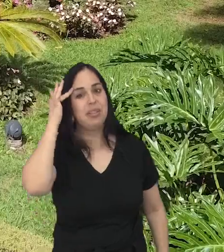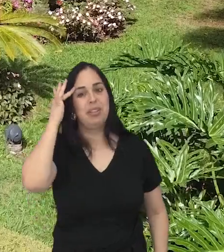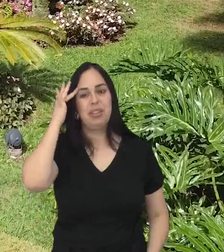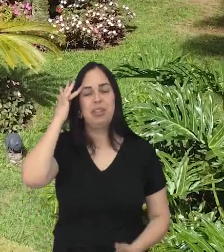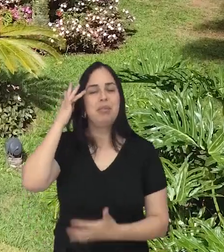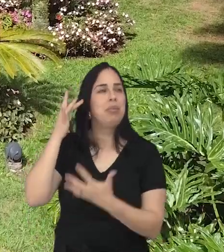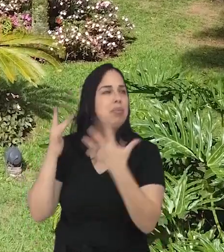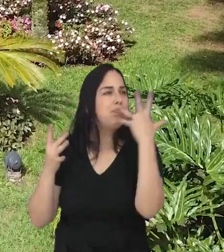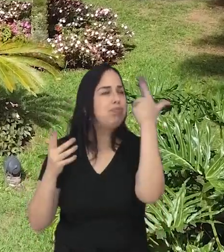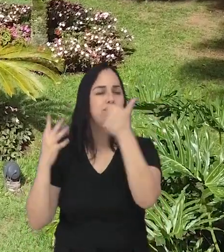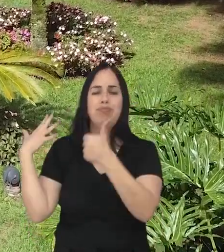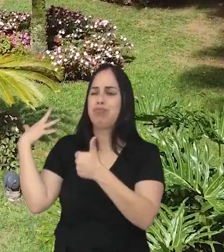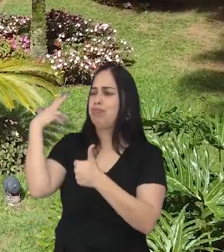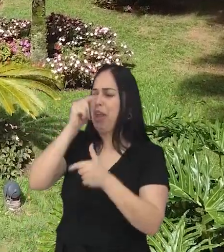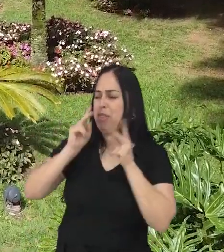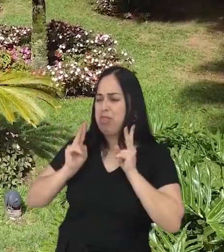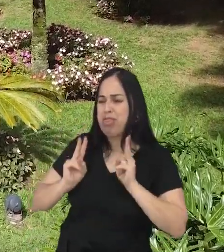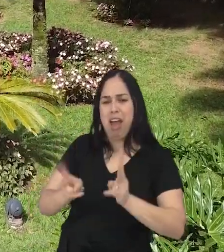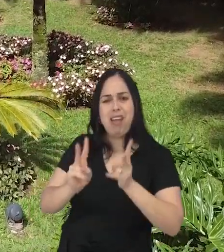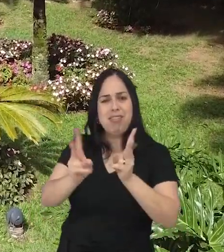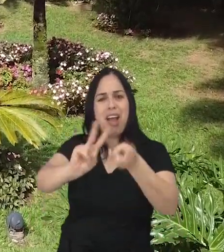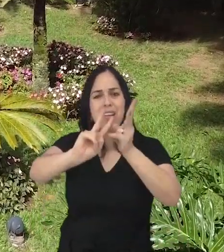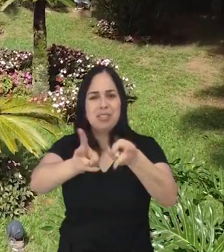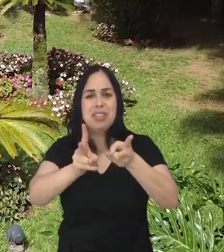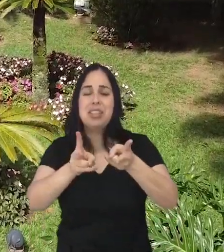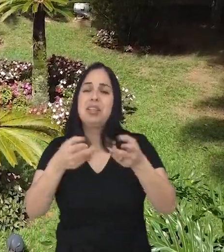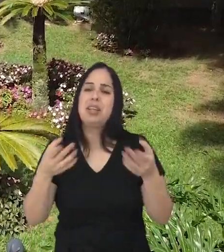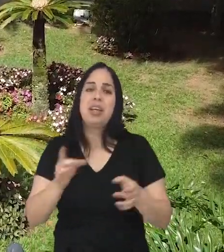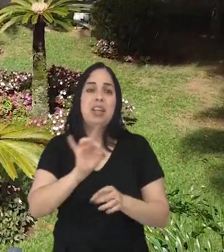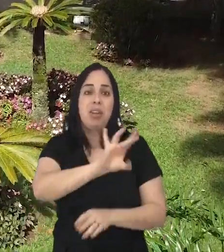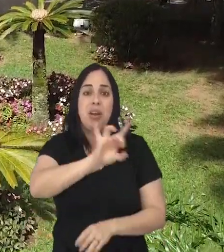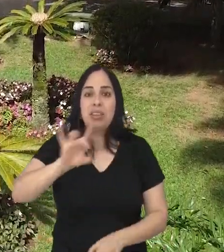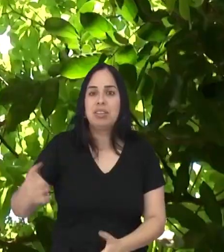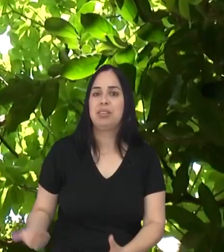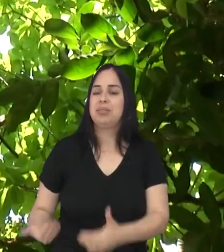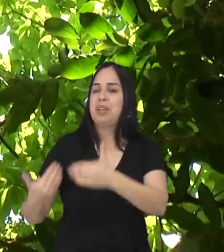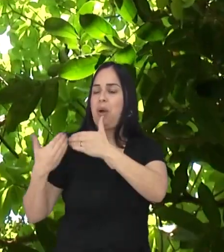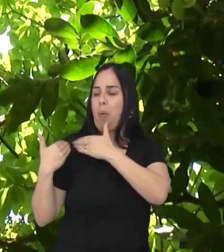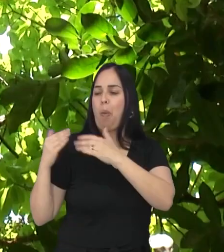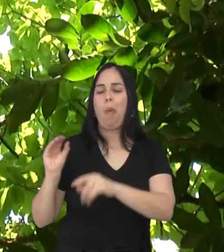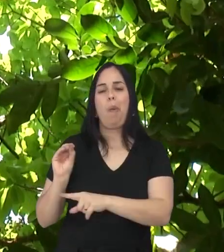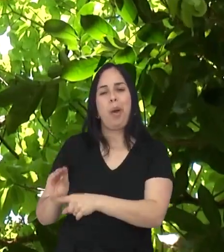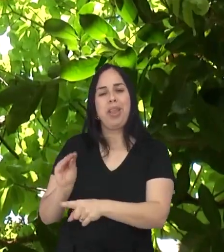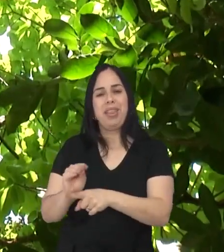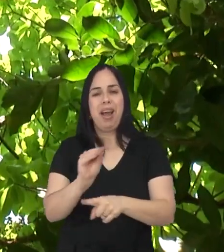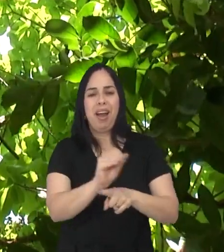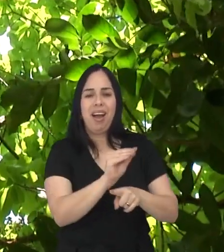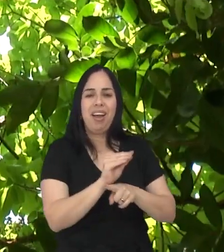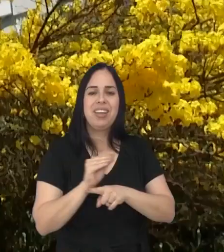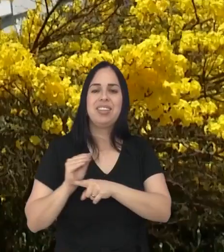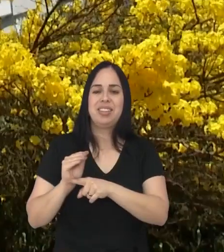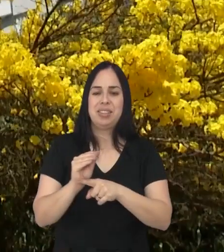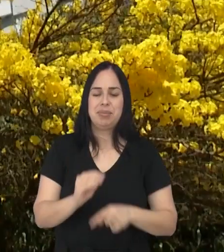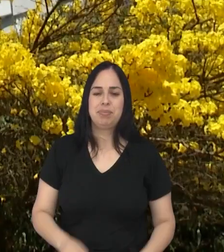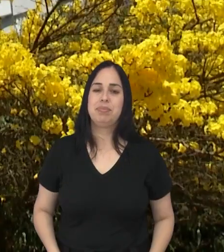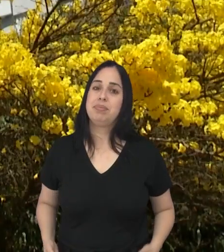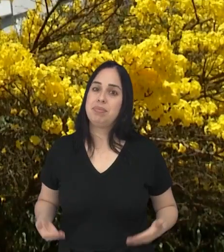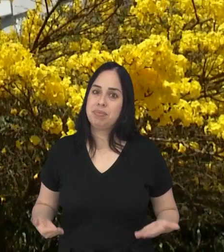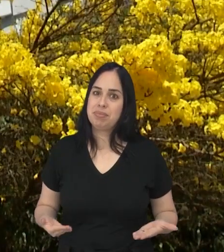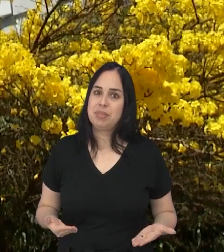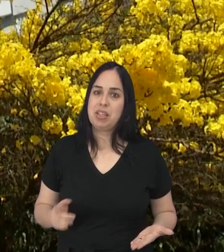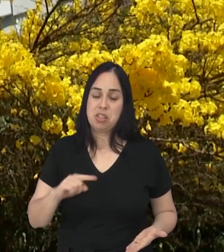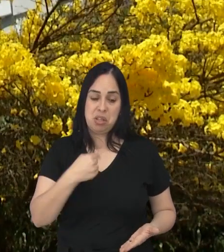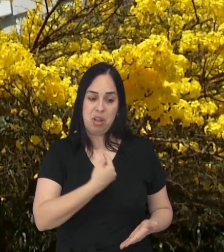que toda essa beleza se perpetue para as futuras gerações, cabe a cada um de nós cuidar e preservar as nossas espécies.